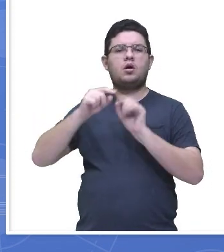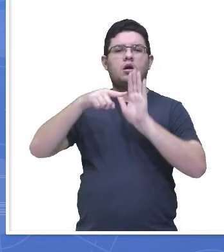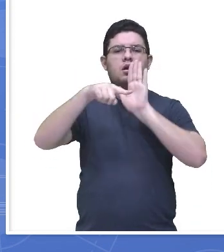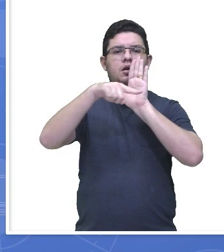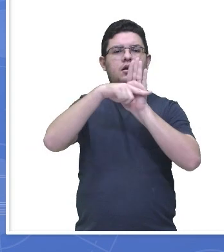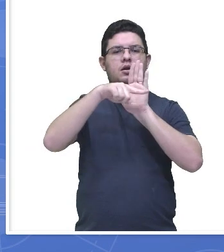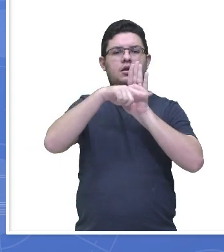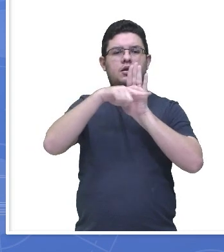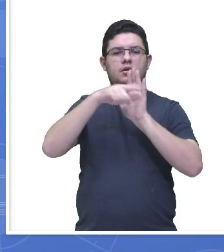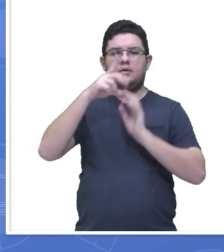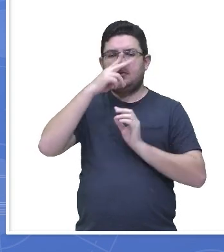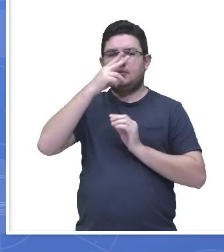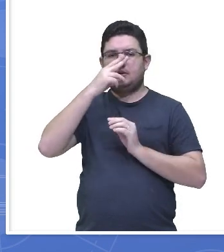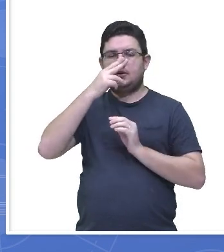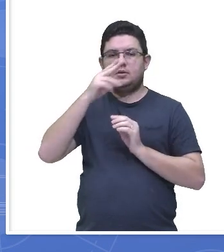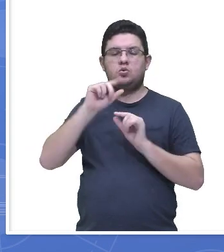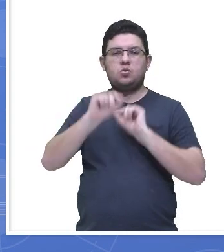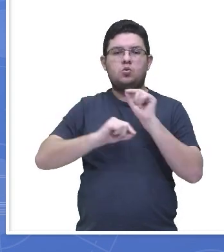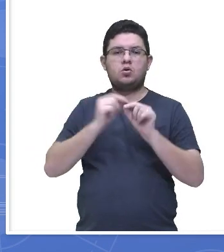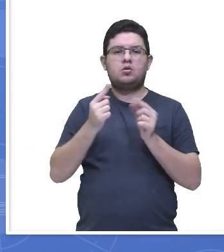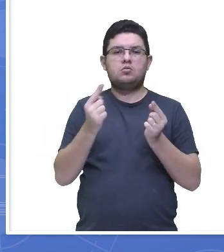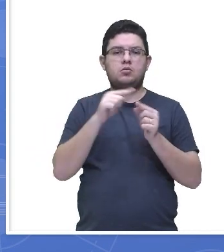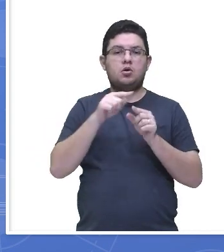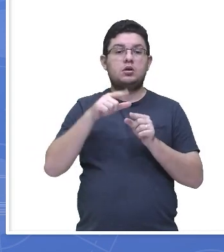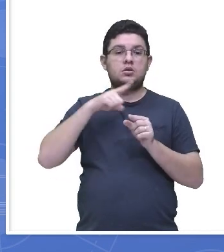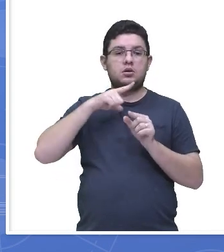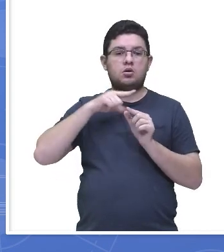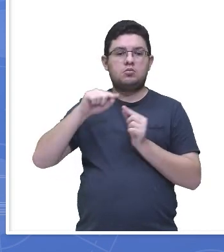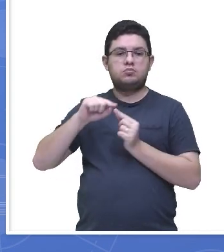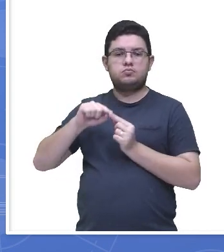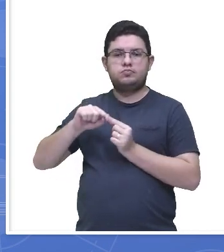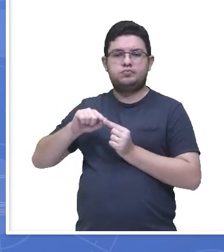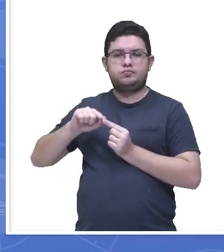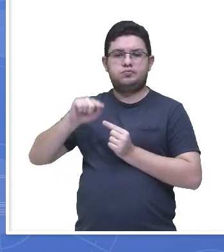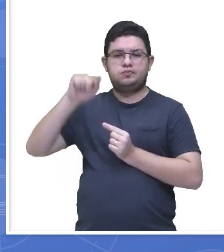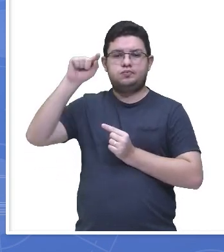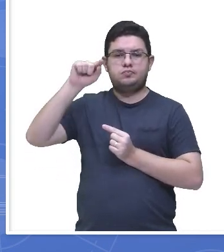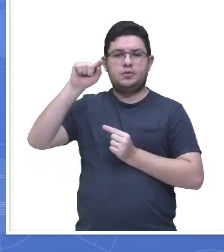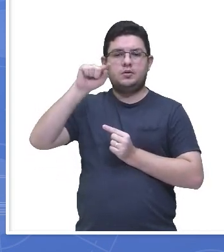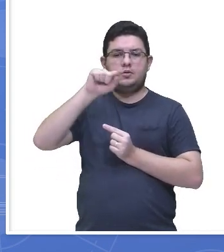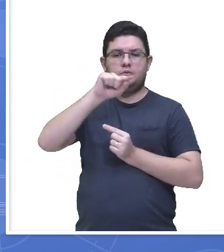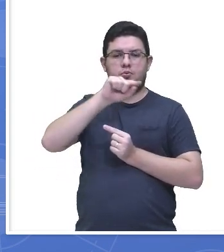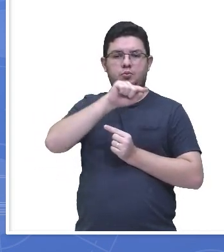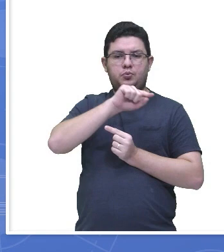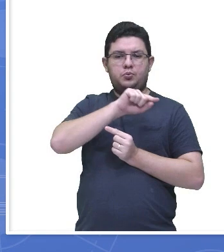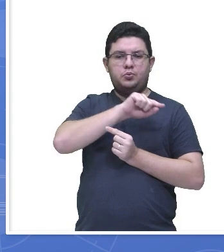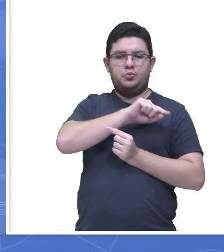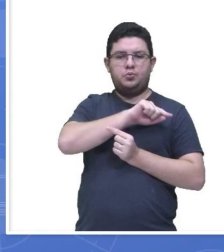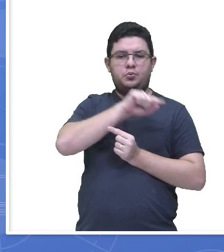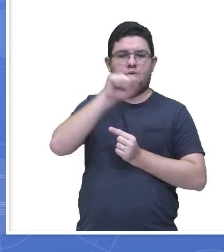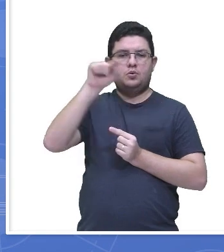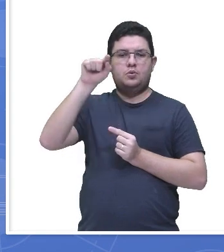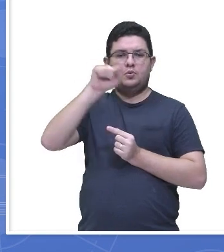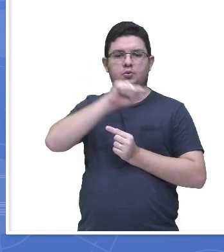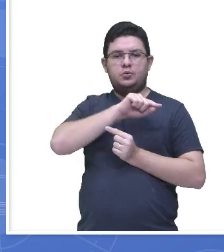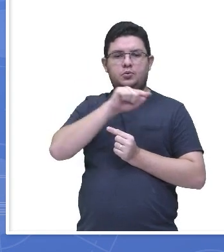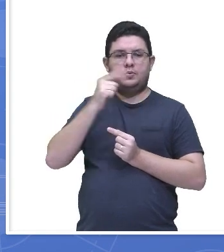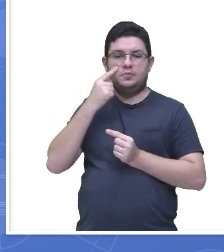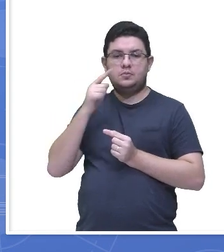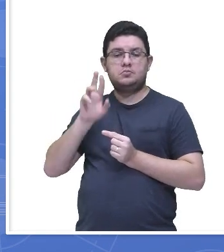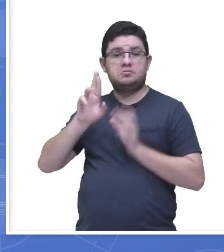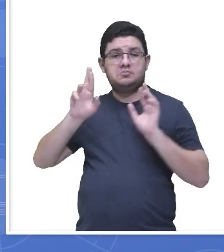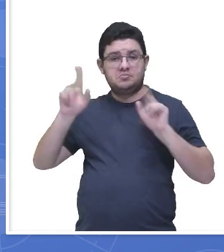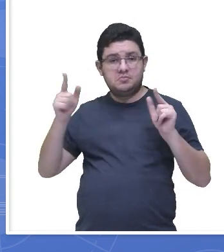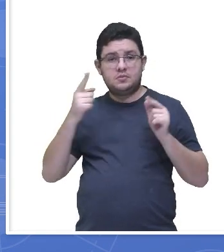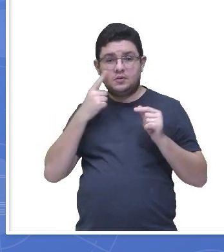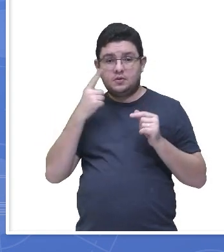está caminhando no sentido contrário à orientação da trajetória, tá certo? Então veja aí como o gráfico é completamente diferente.